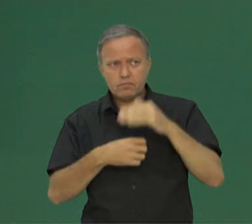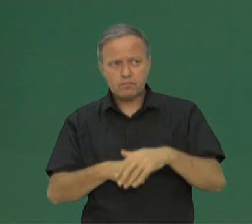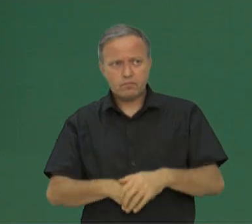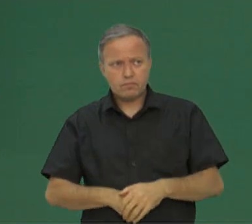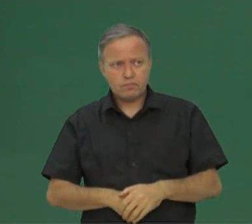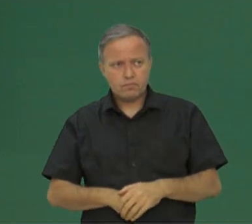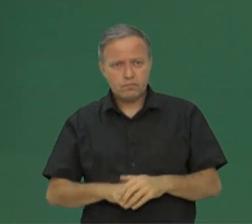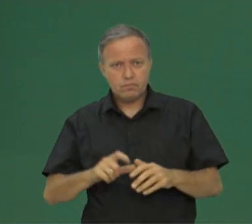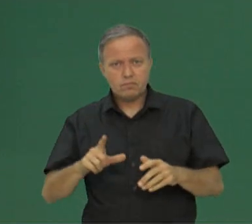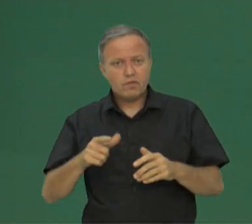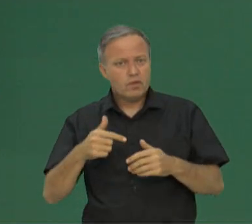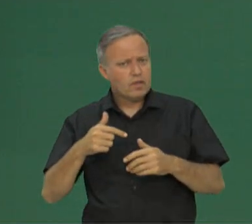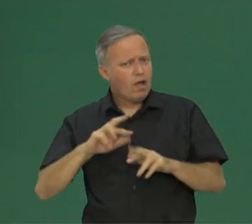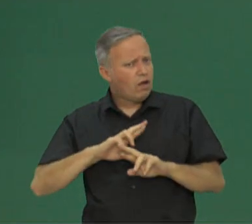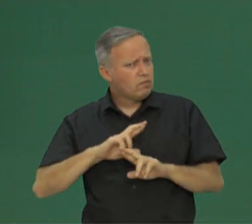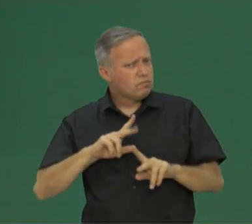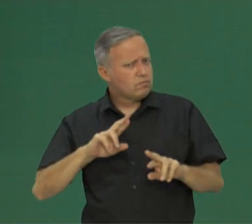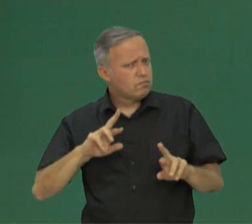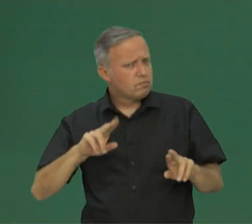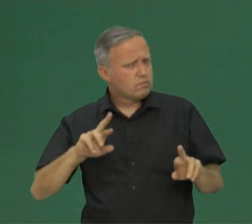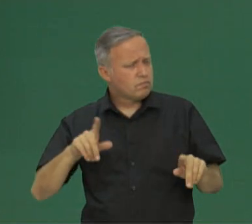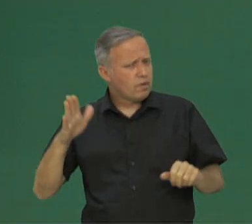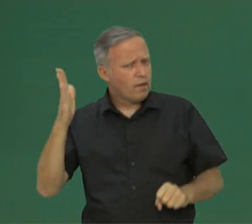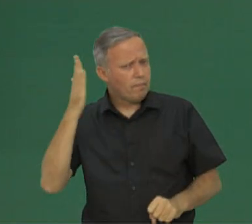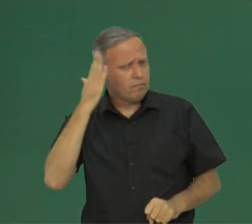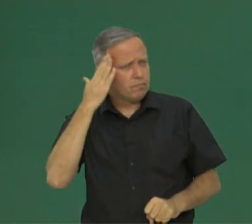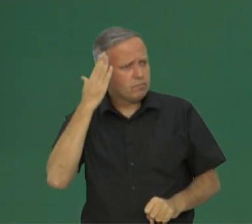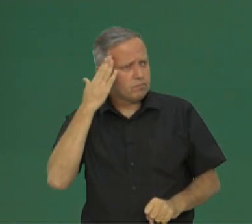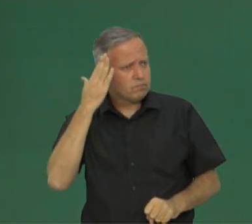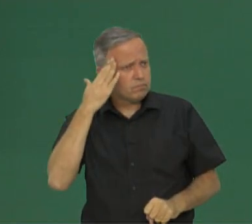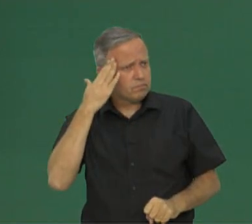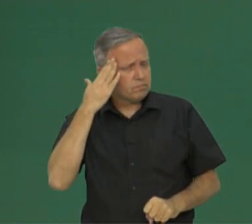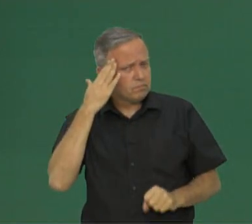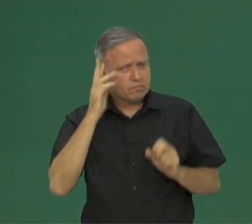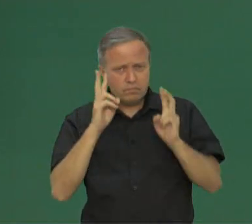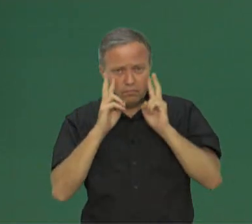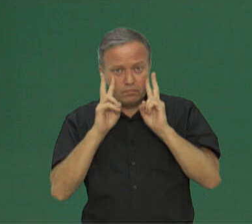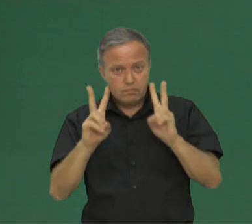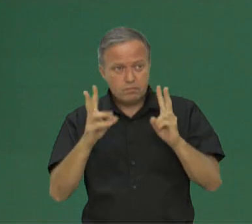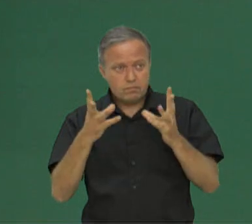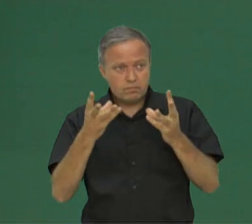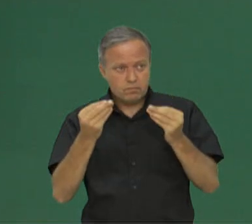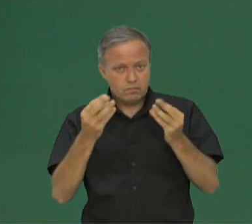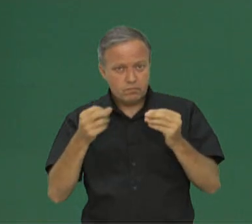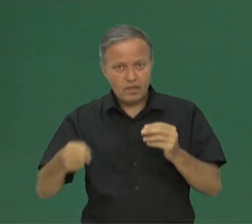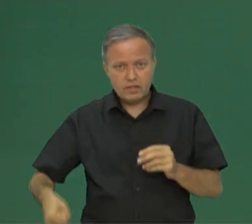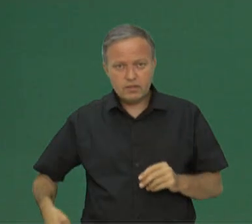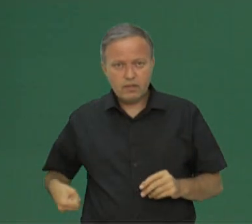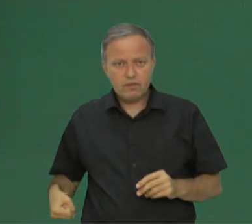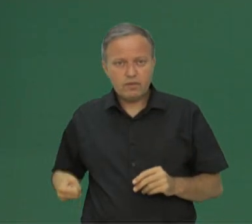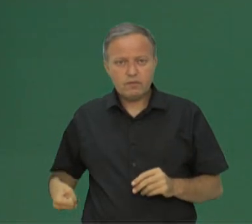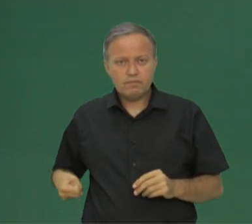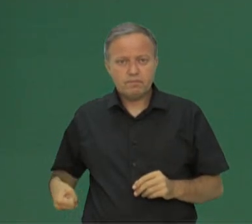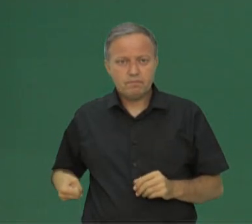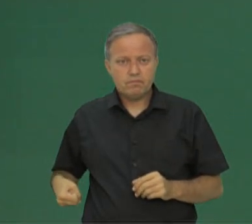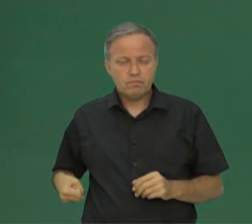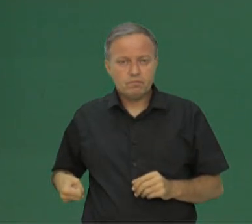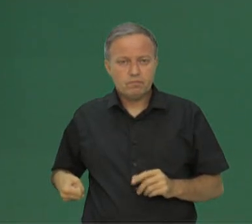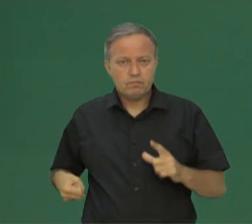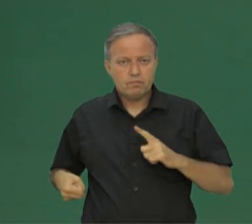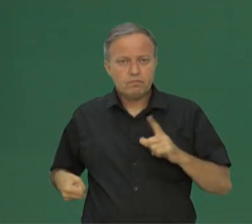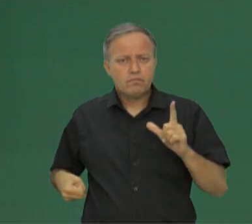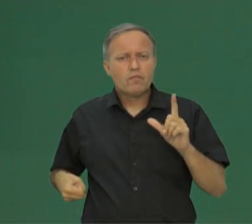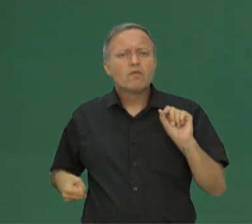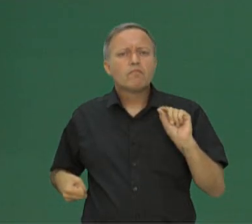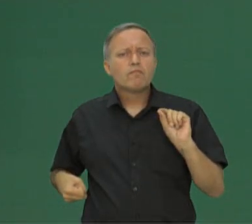E você pode fazer inúmeras reflexões. Olhando esse monte de sacola, a gente pode refletir que ele está